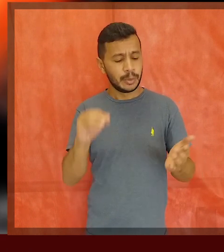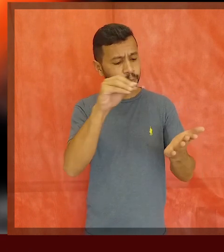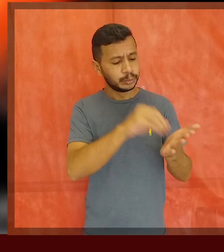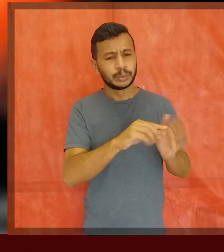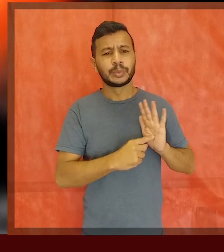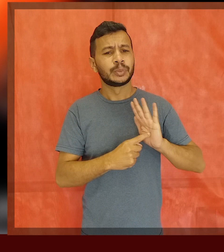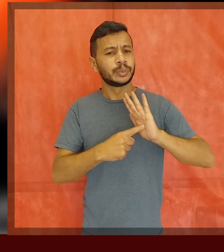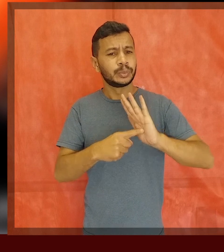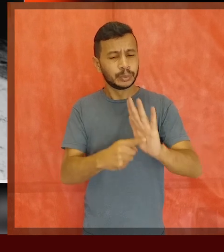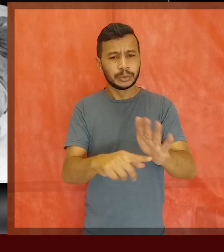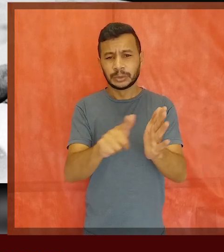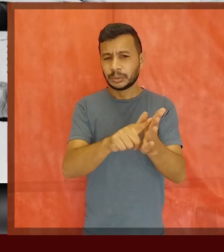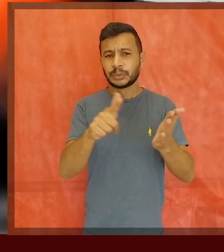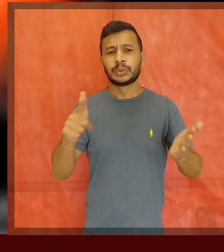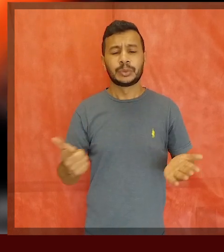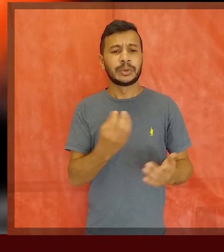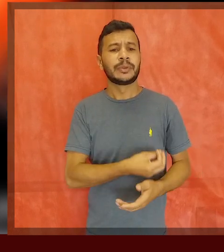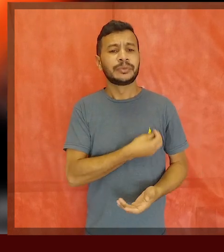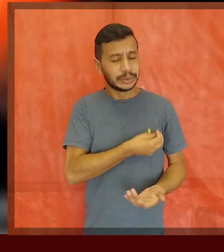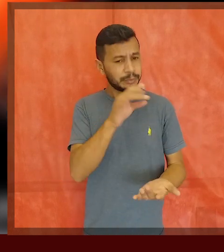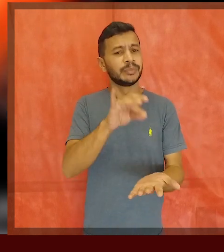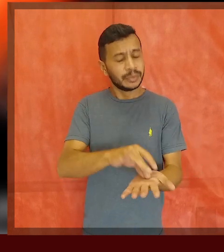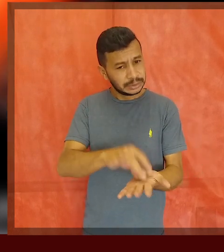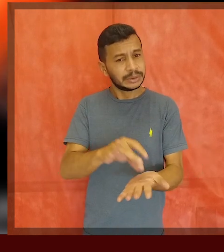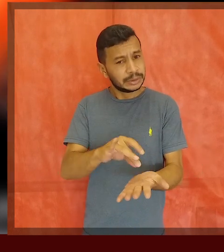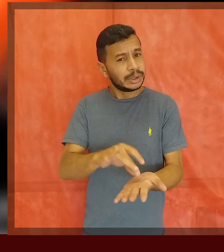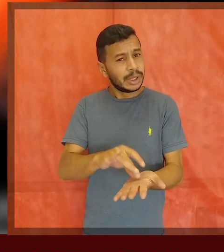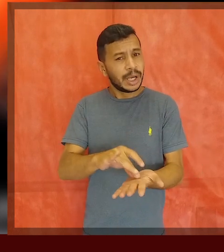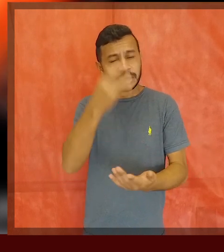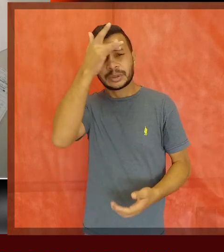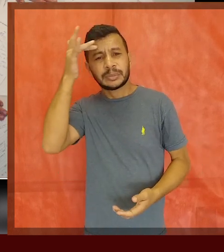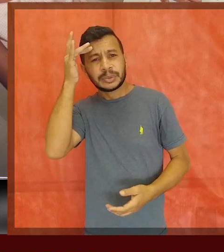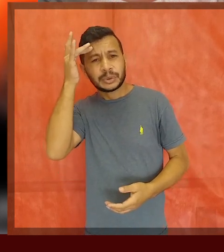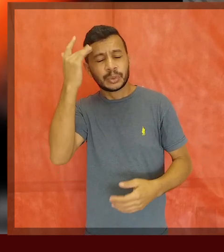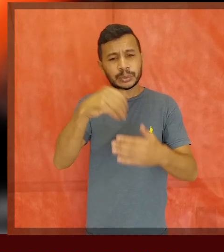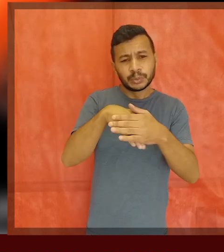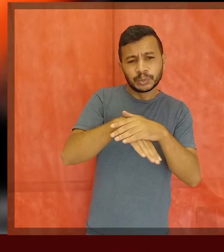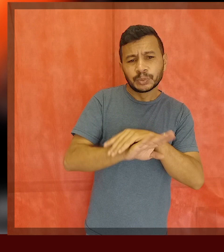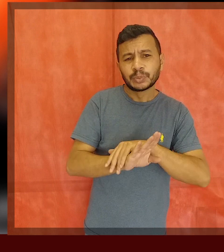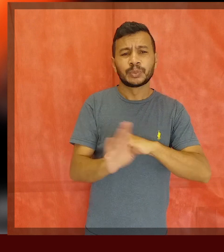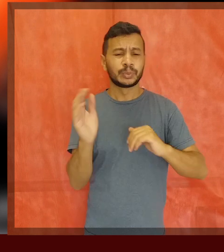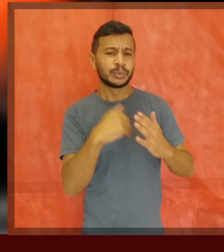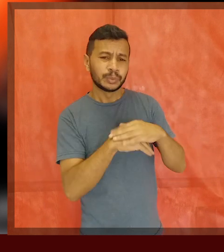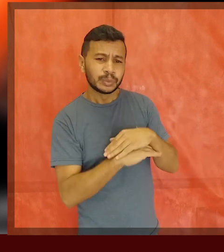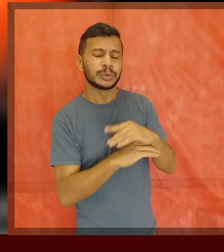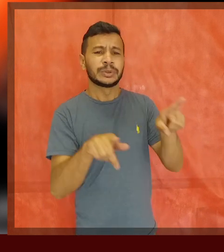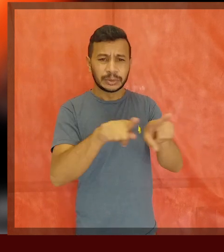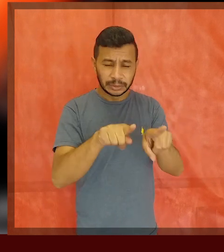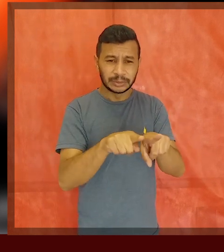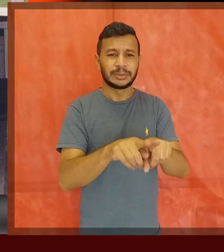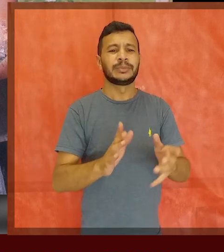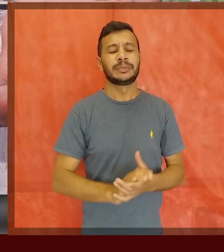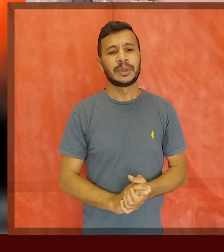trazem relato jornalístico a vida real de personagens que antes figuravam nas estatísticas, tornando público